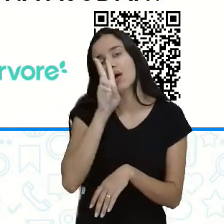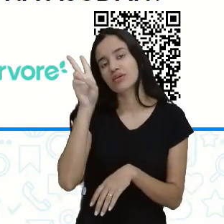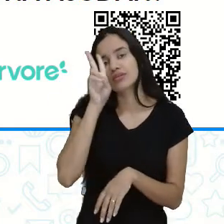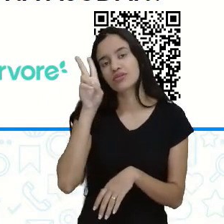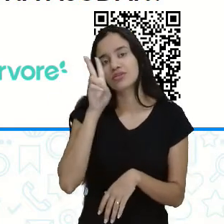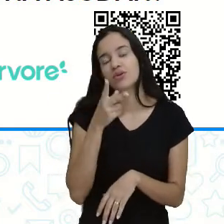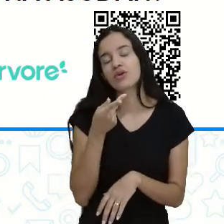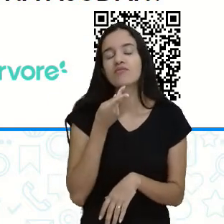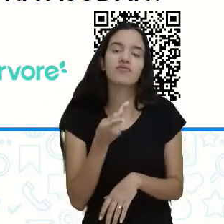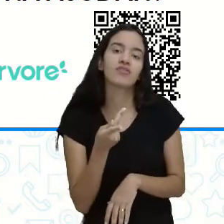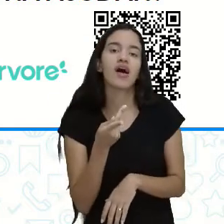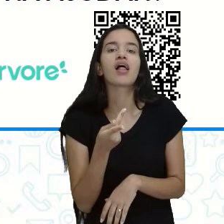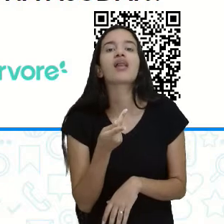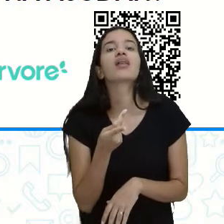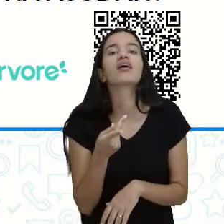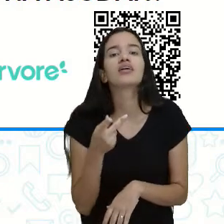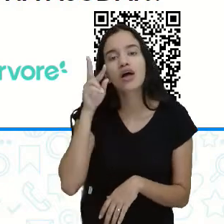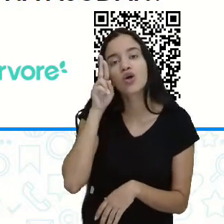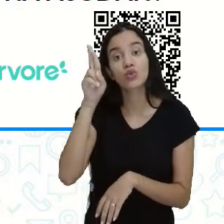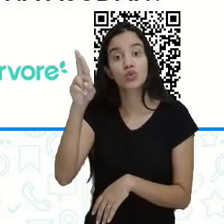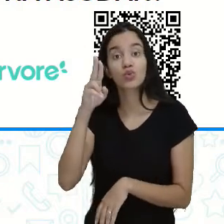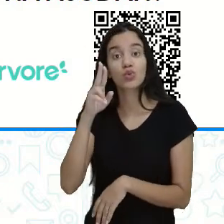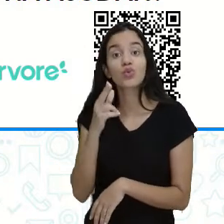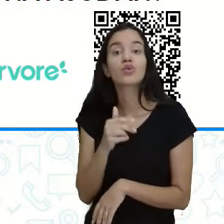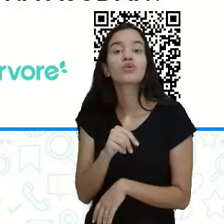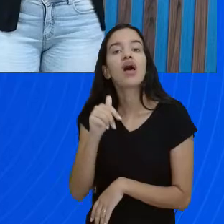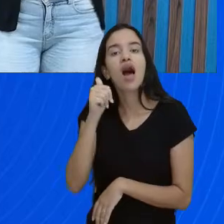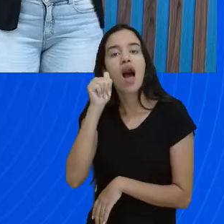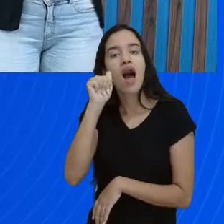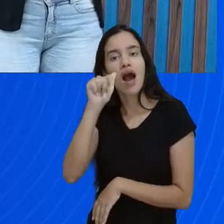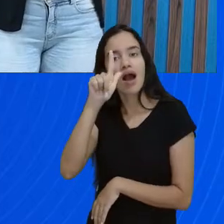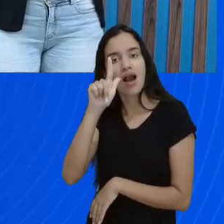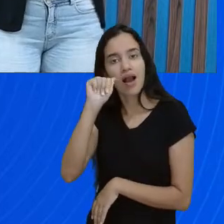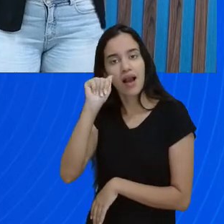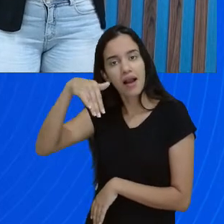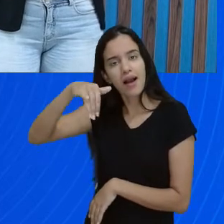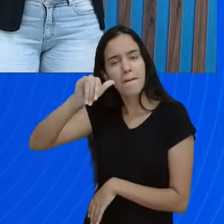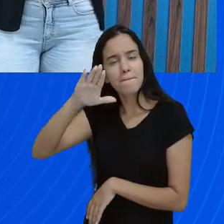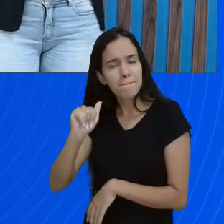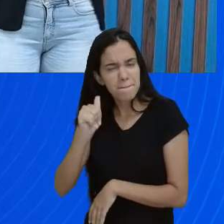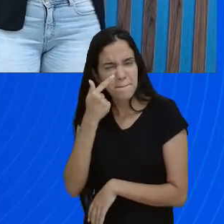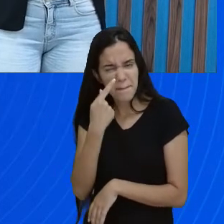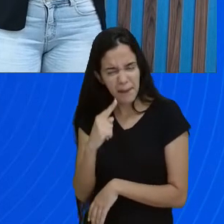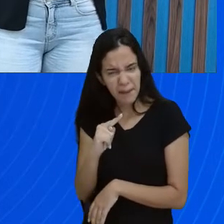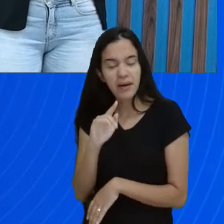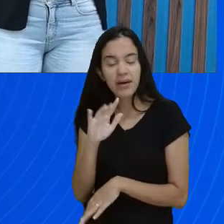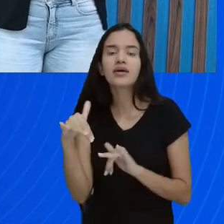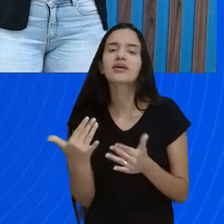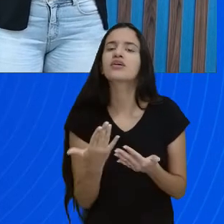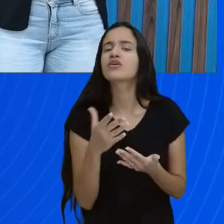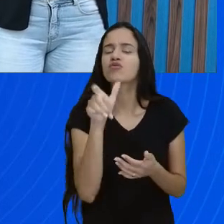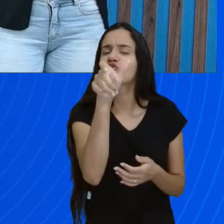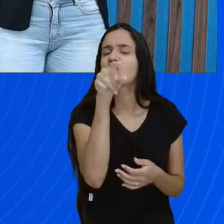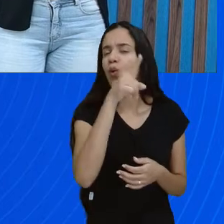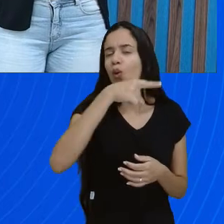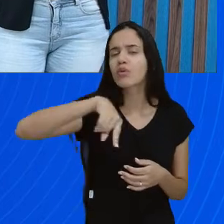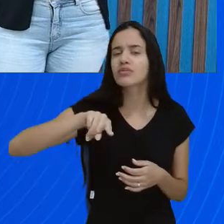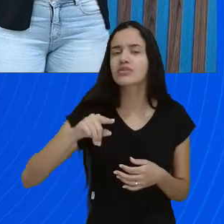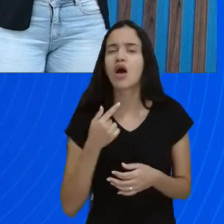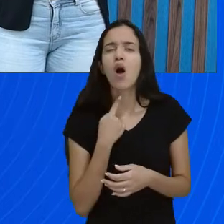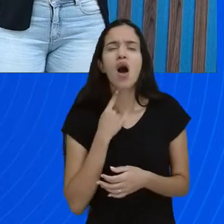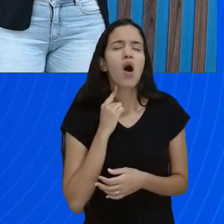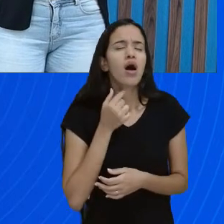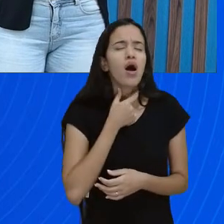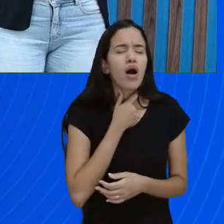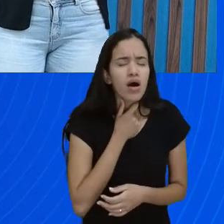Gambá. Ela foi comer alguma coisa e se engasgou. Quem aí já se engasgou, hein, com alguma coisa? Gente,